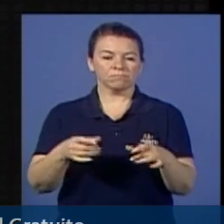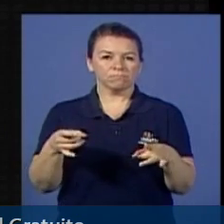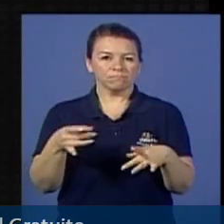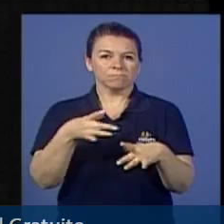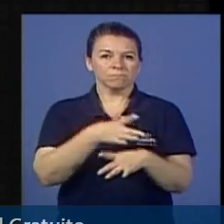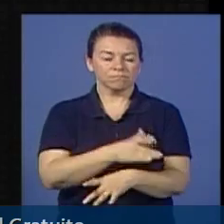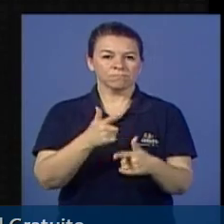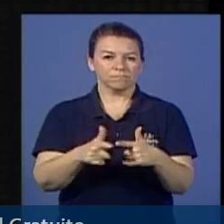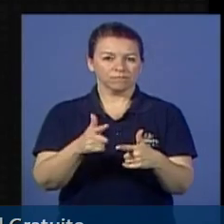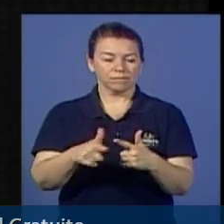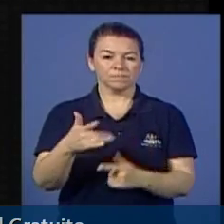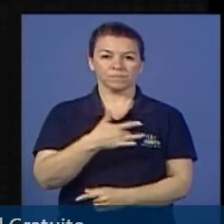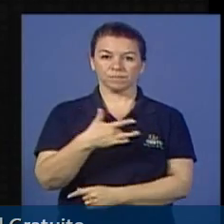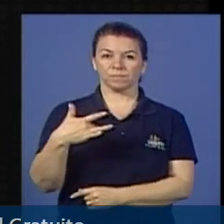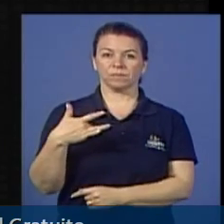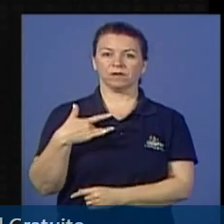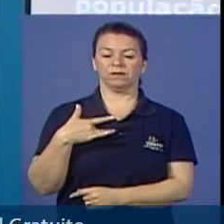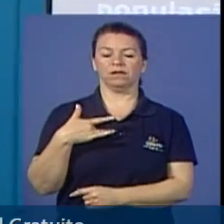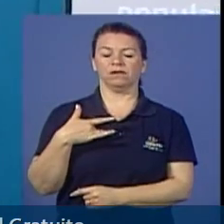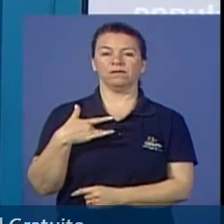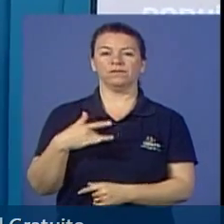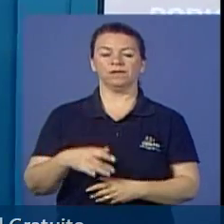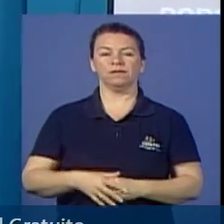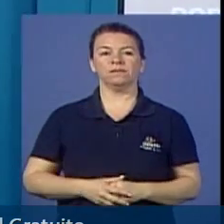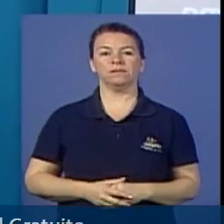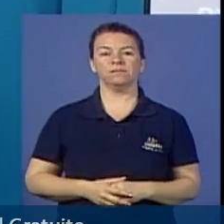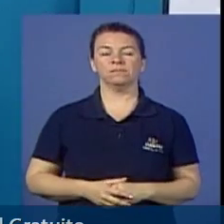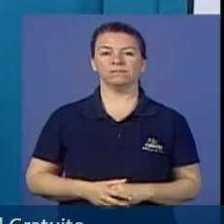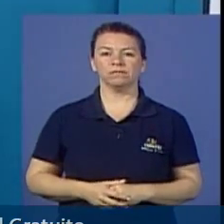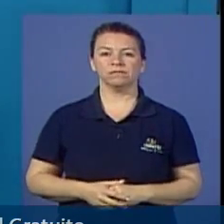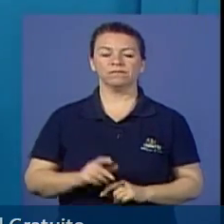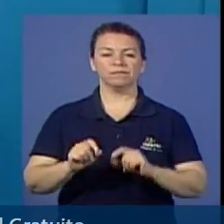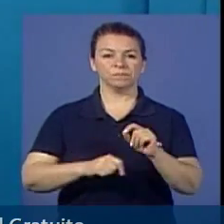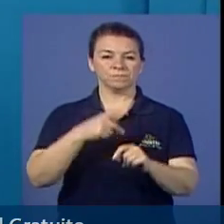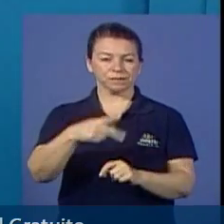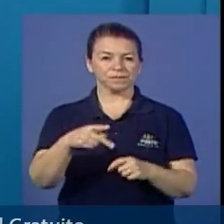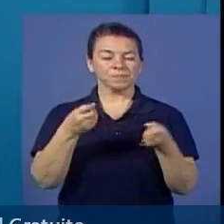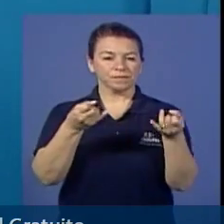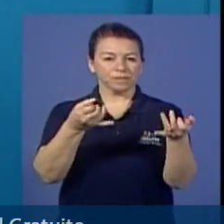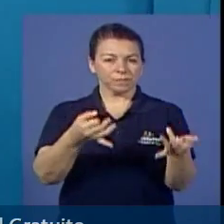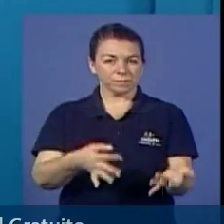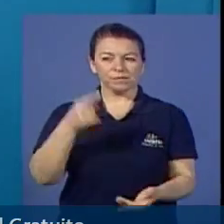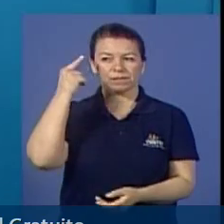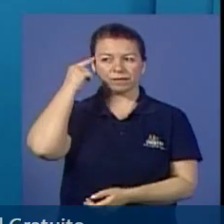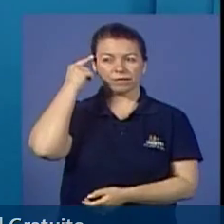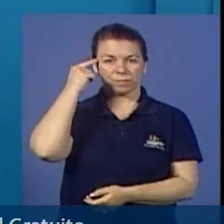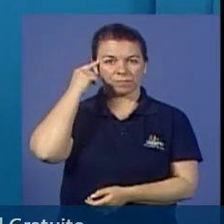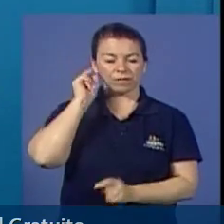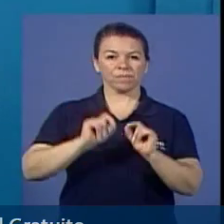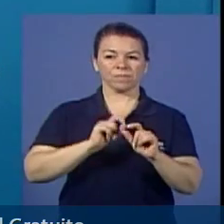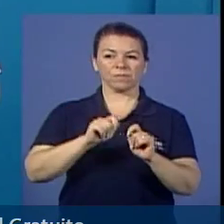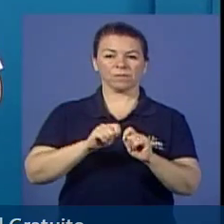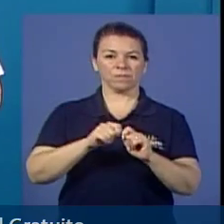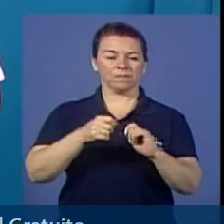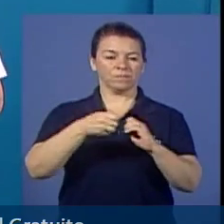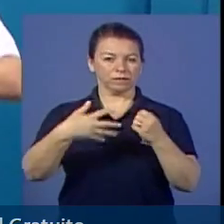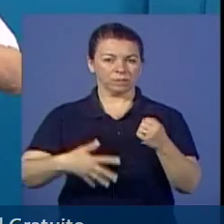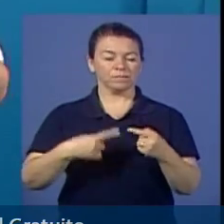epidemias. Veja, aqui é importante nós trabalharmos um aspecto. Vem cá comigo. Assim, muito se